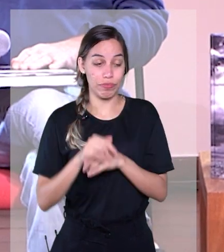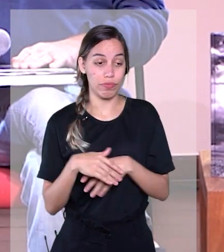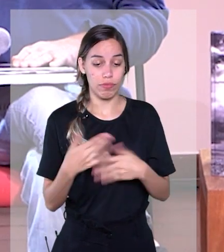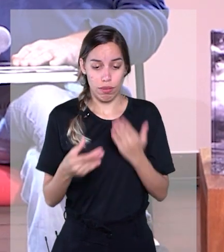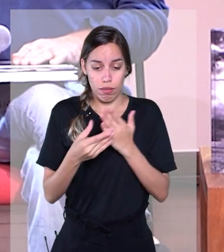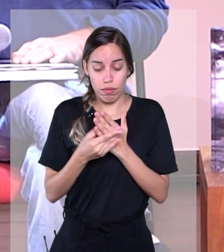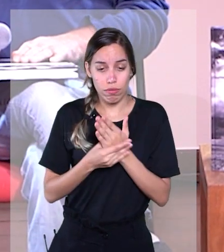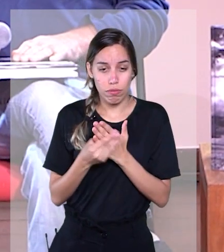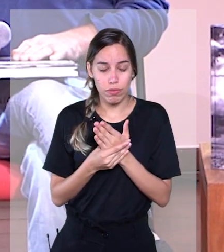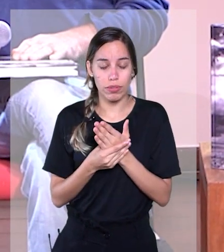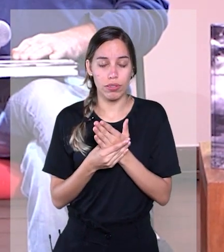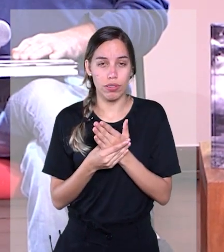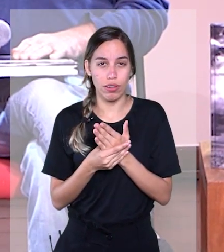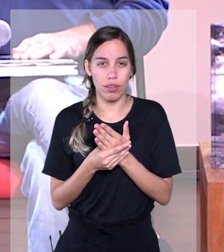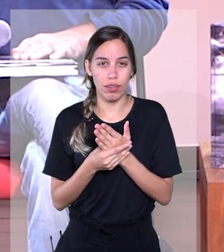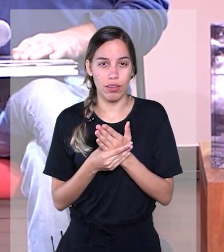desse livro